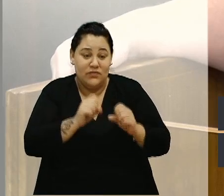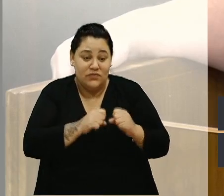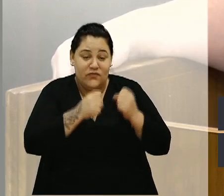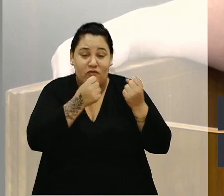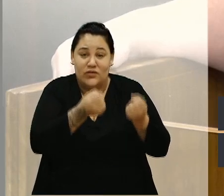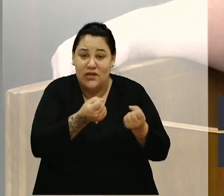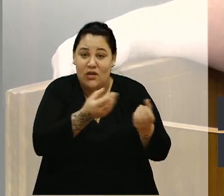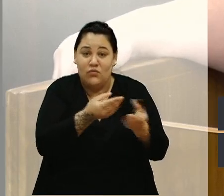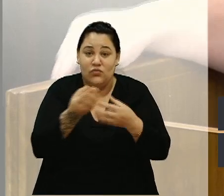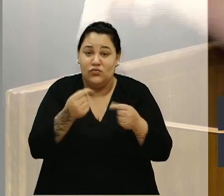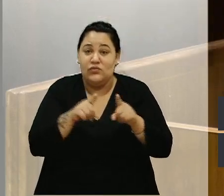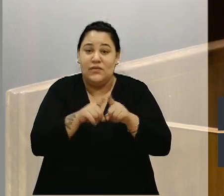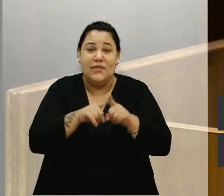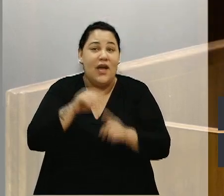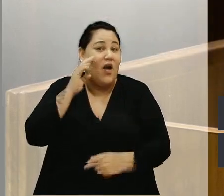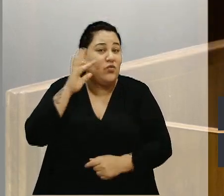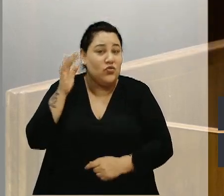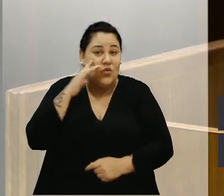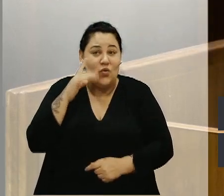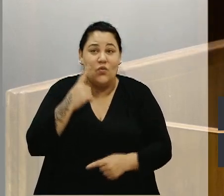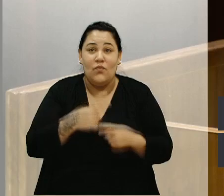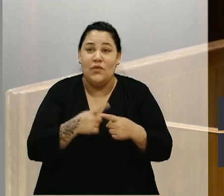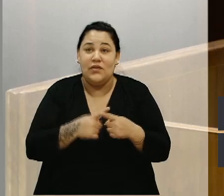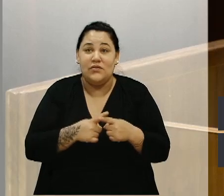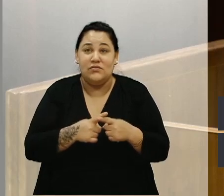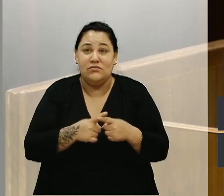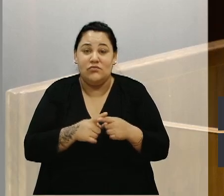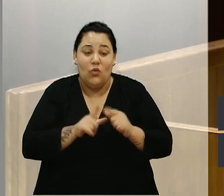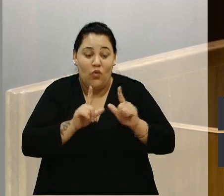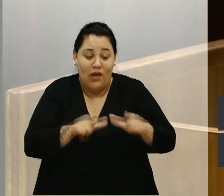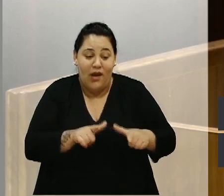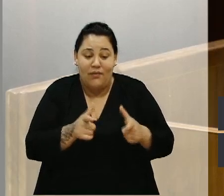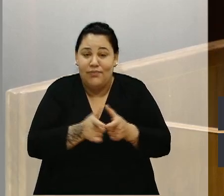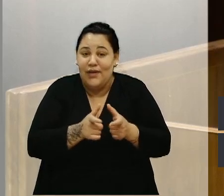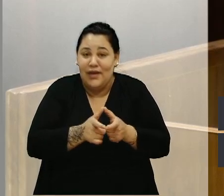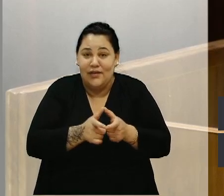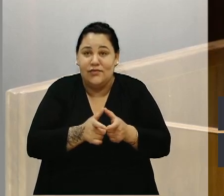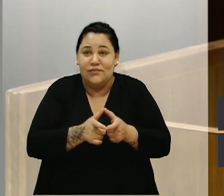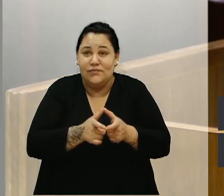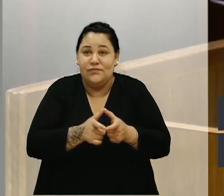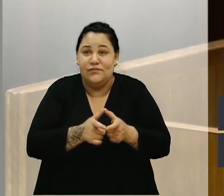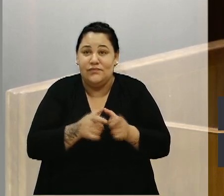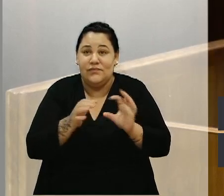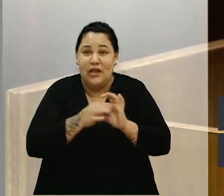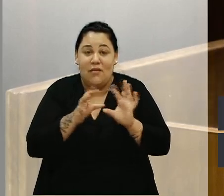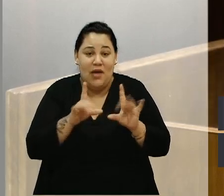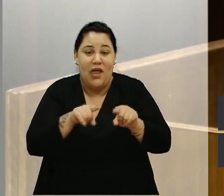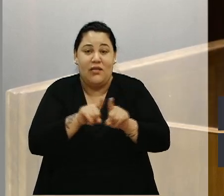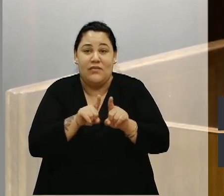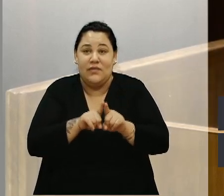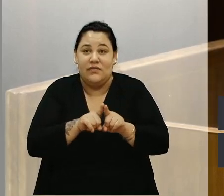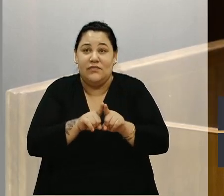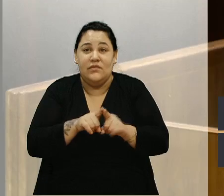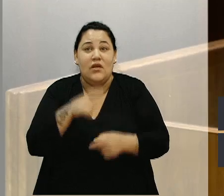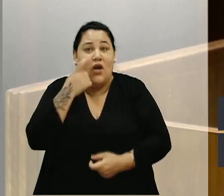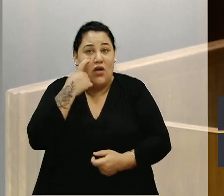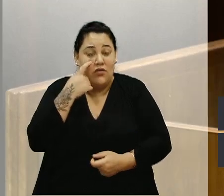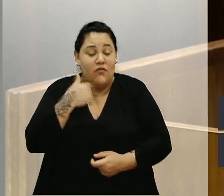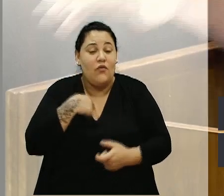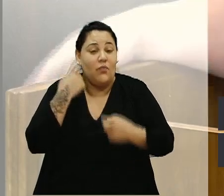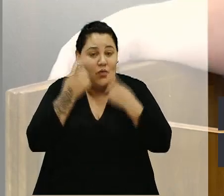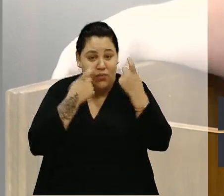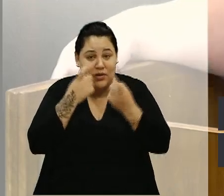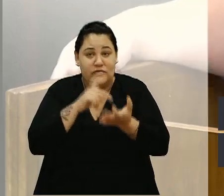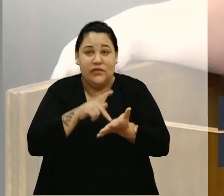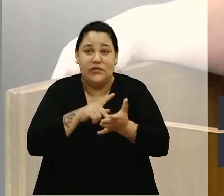e é um sonho delas, elas estão num lugarzinho apertadinho ali, foi uma cedência e olha, fico muito preocupado, mas pode